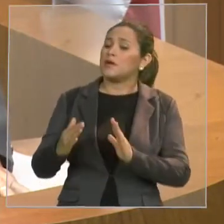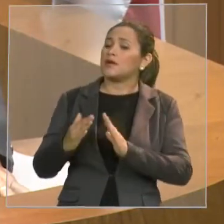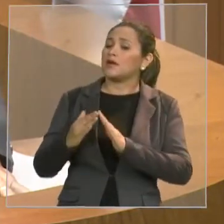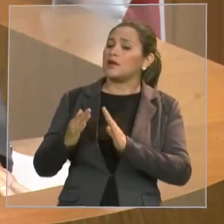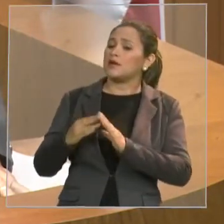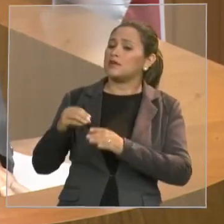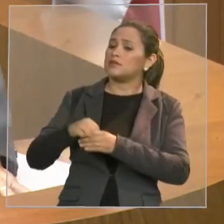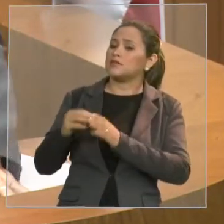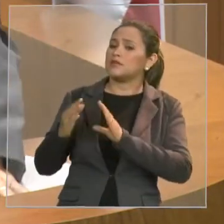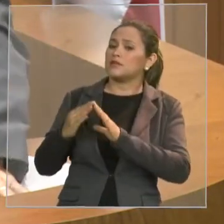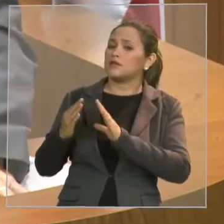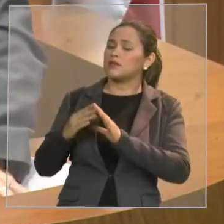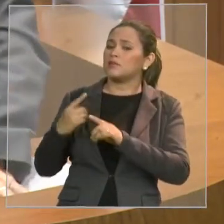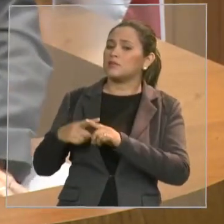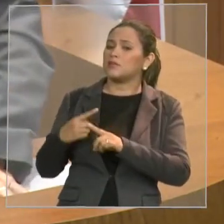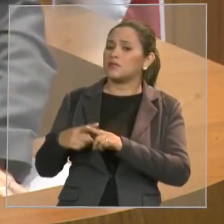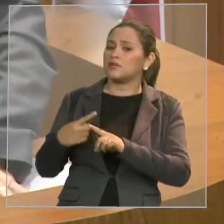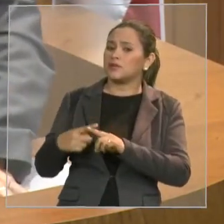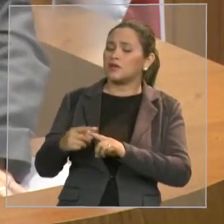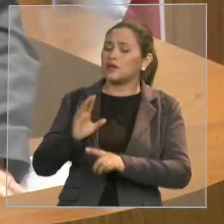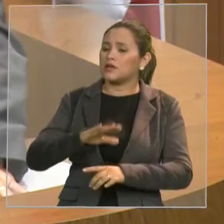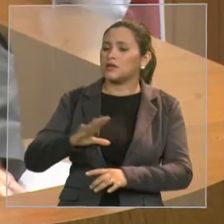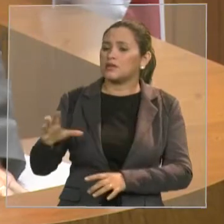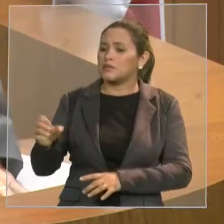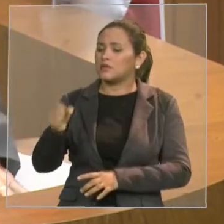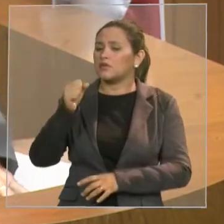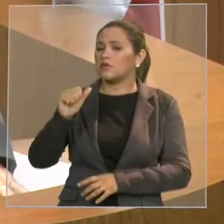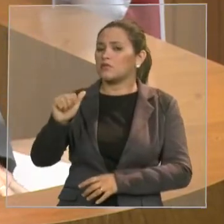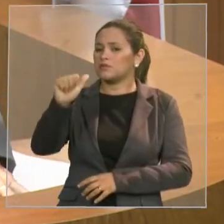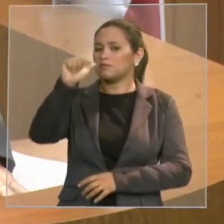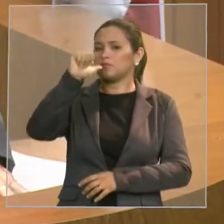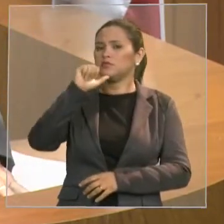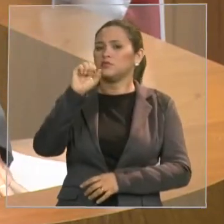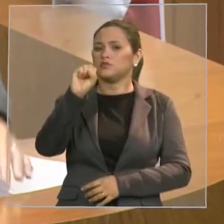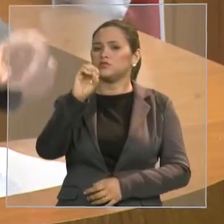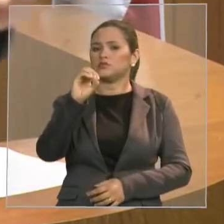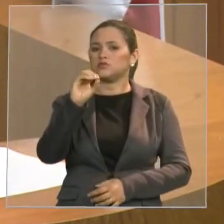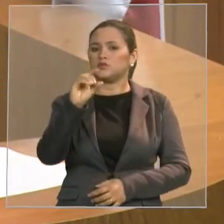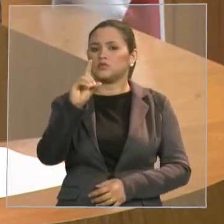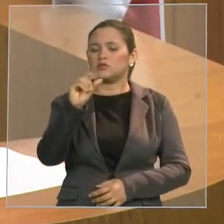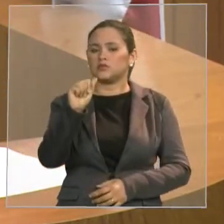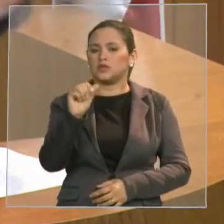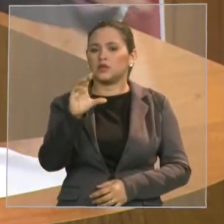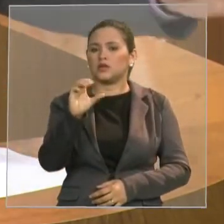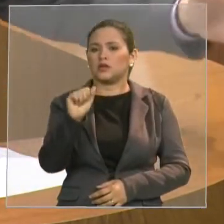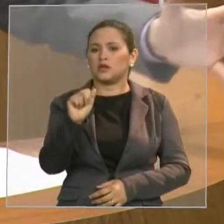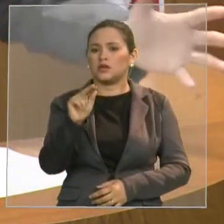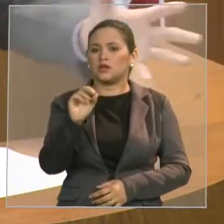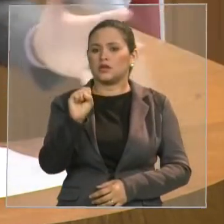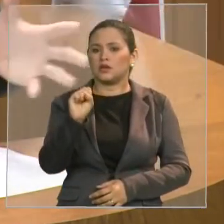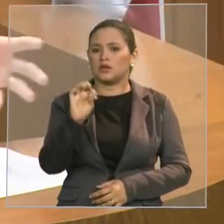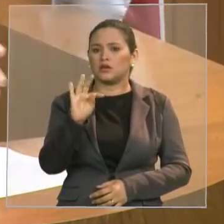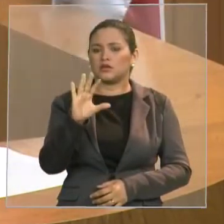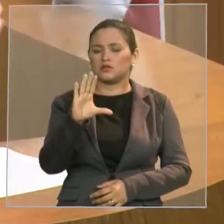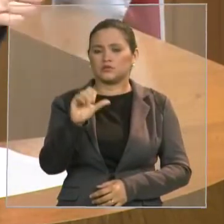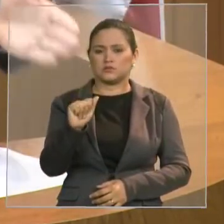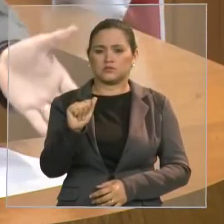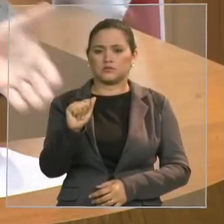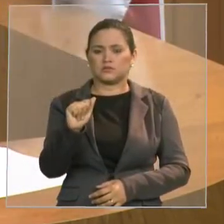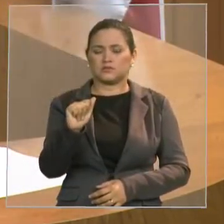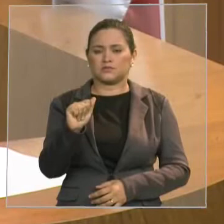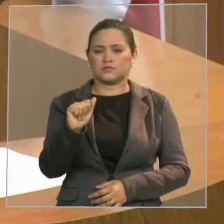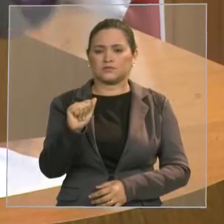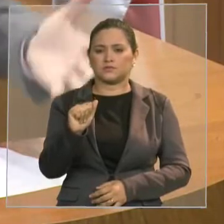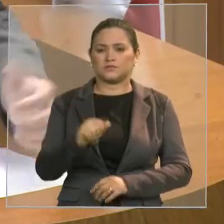atendida. Tem uma equipe multiprofissional cuidando da criança. Não é tem várias crianças no Hospital Juvencio Matos sendo bem